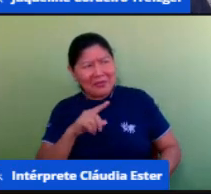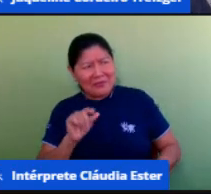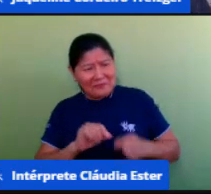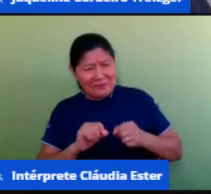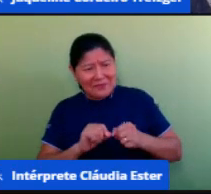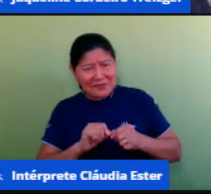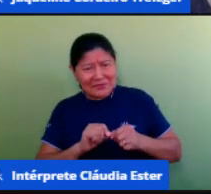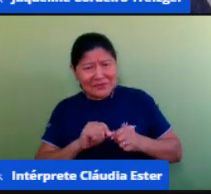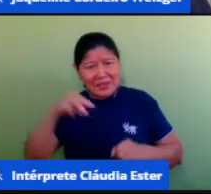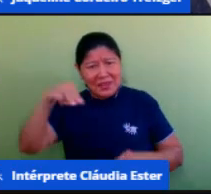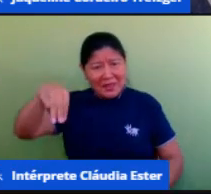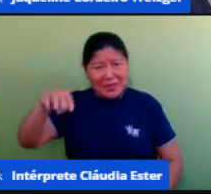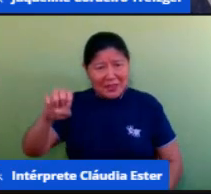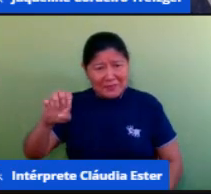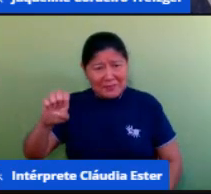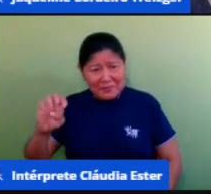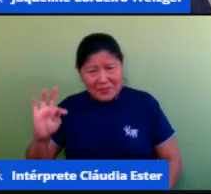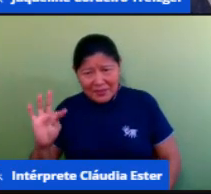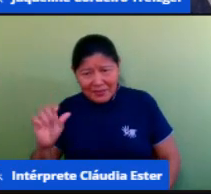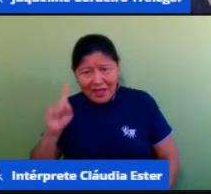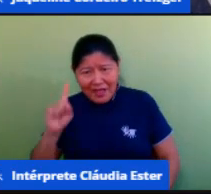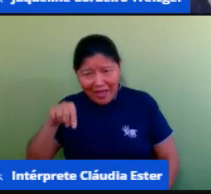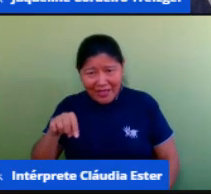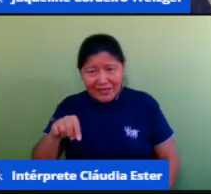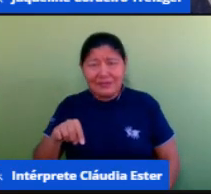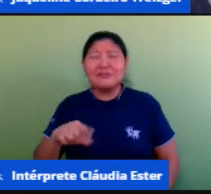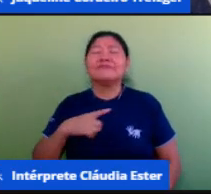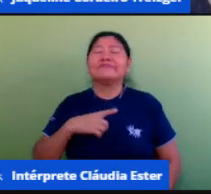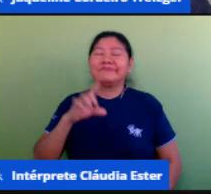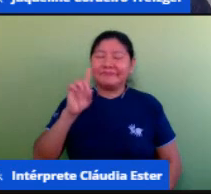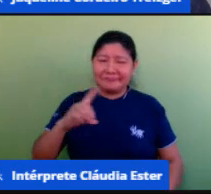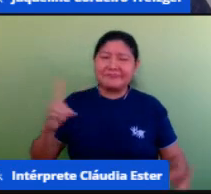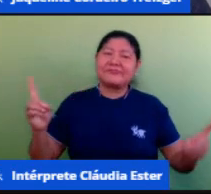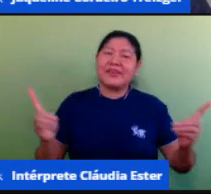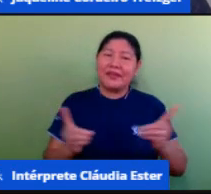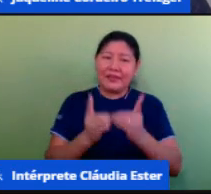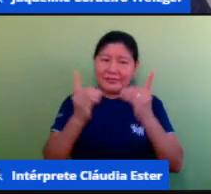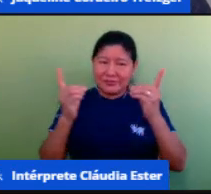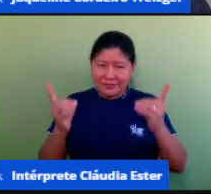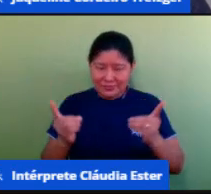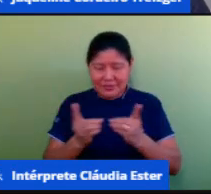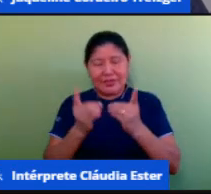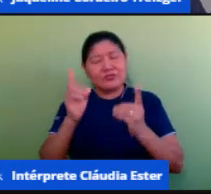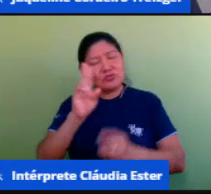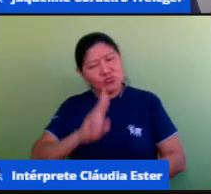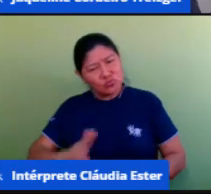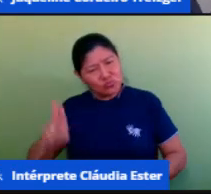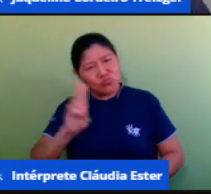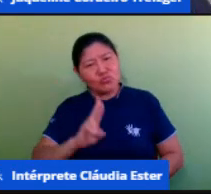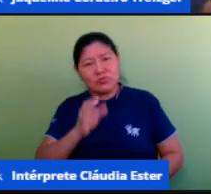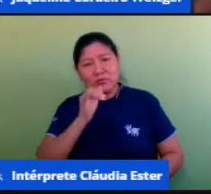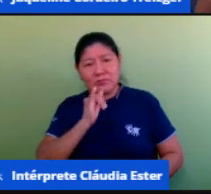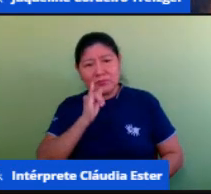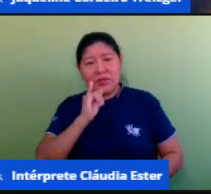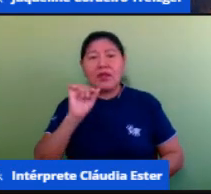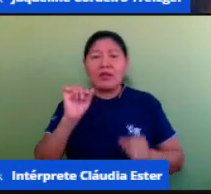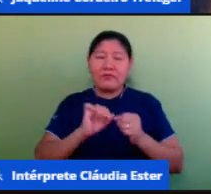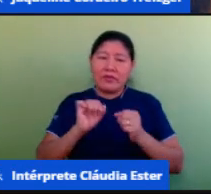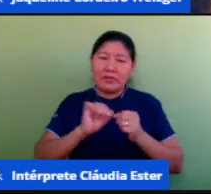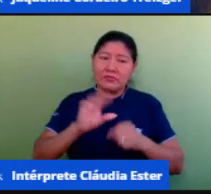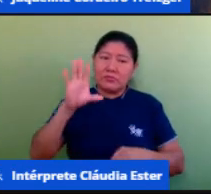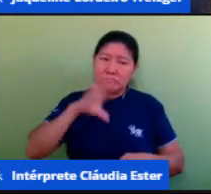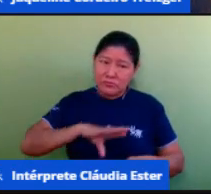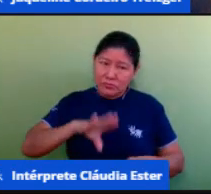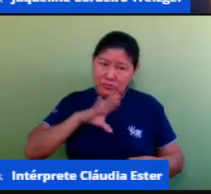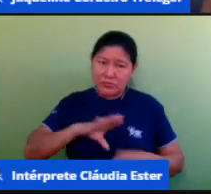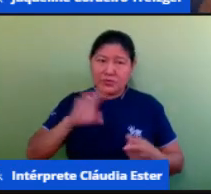pai. Então, aí a minha didática é essa. Eu passo durante a semana português, matemática,